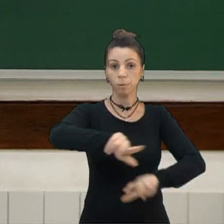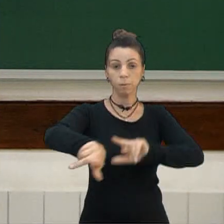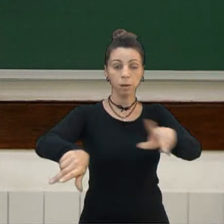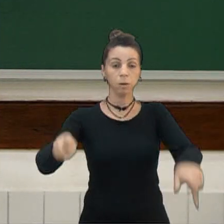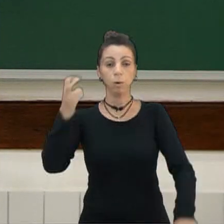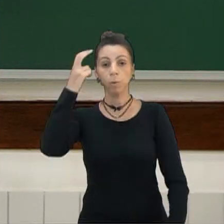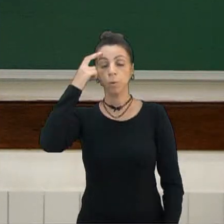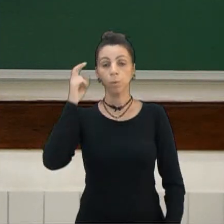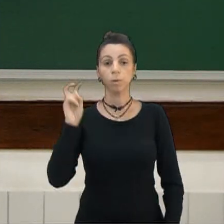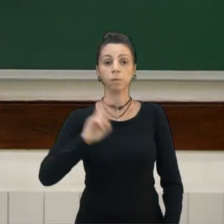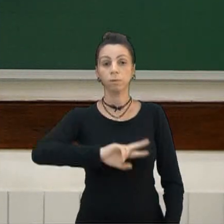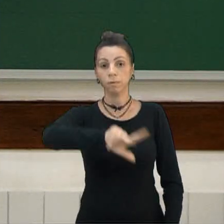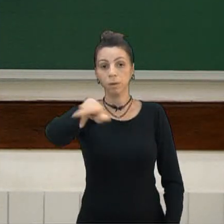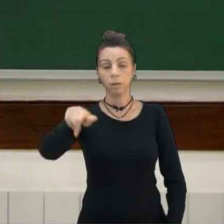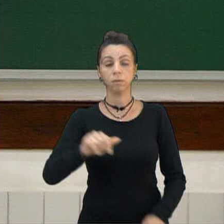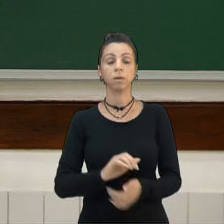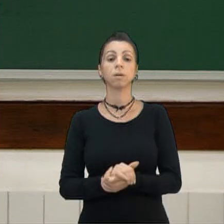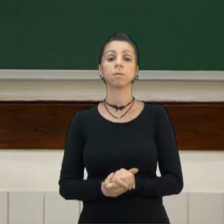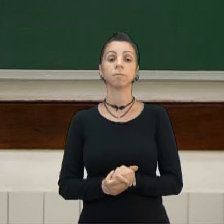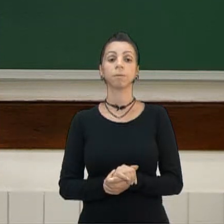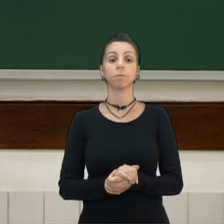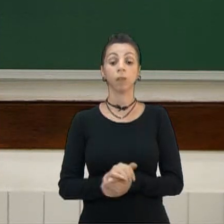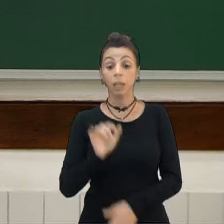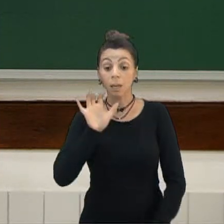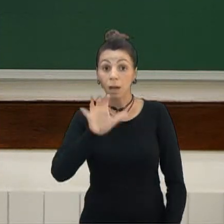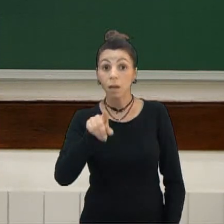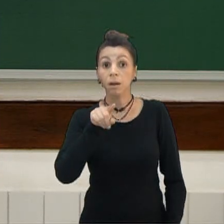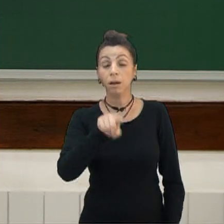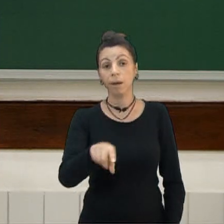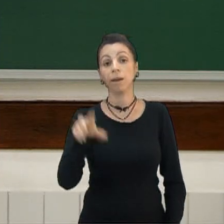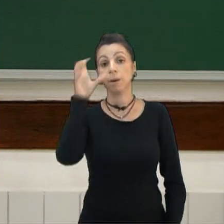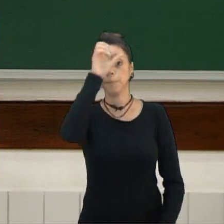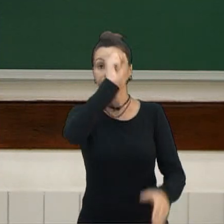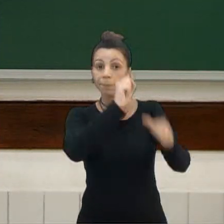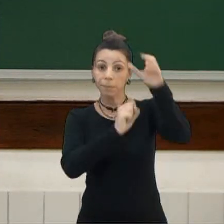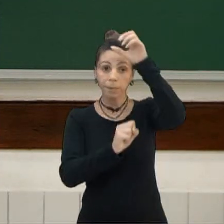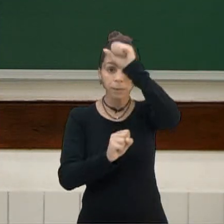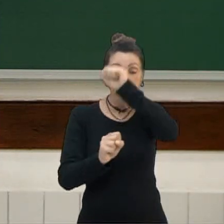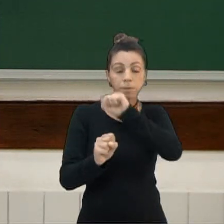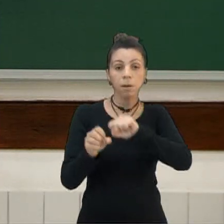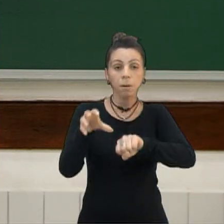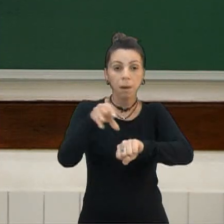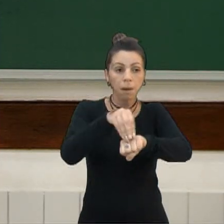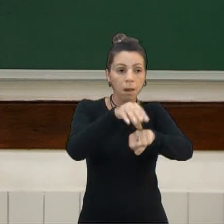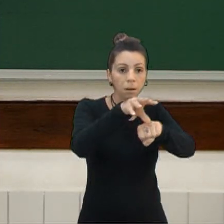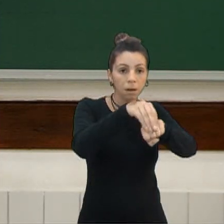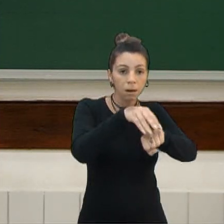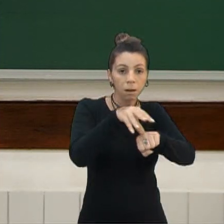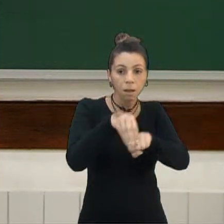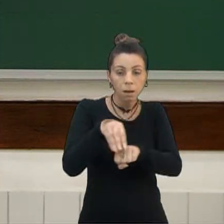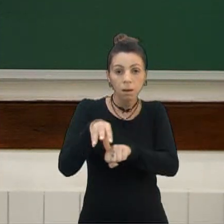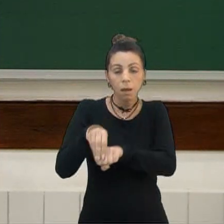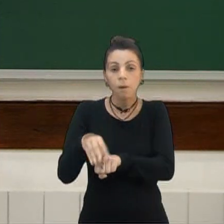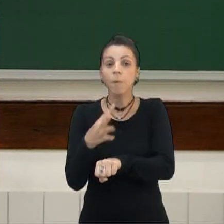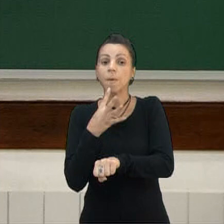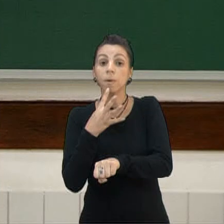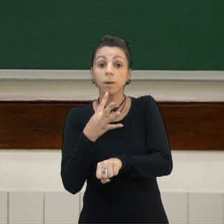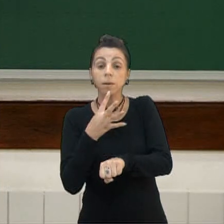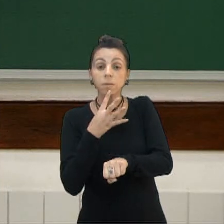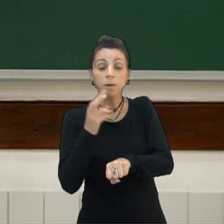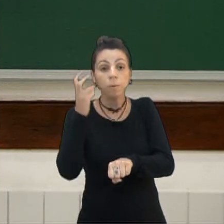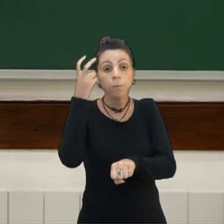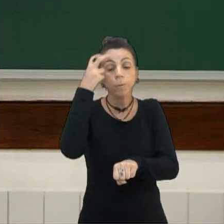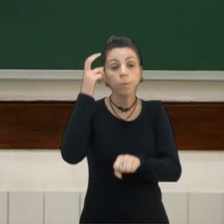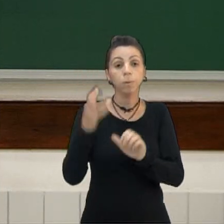Isso é aprendizado, gente. Aprendizado não é só na escola. O aprendizado se dá também conhecendo outras